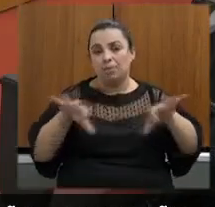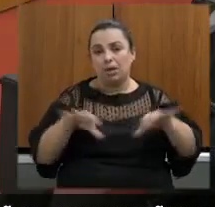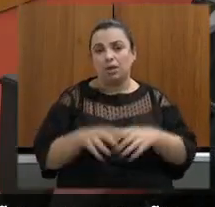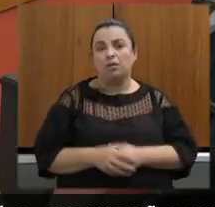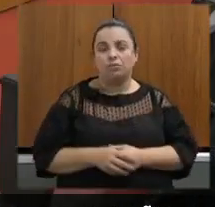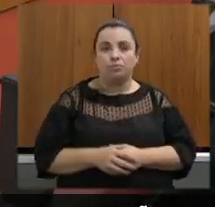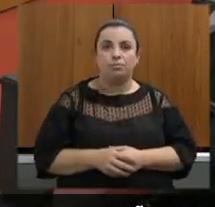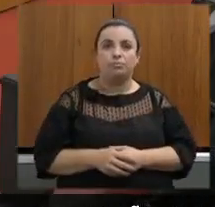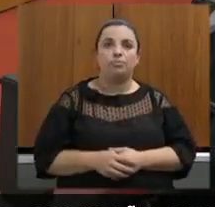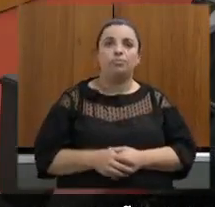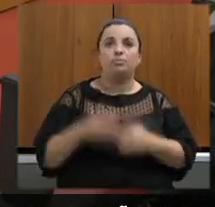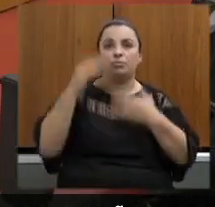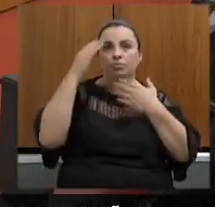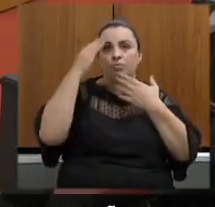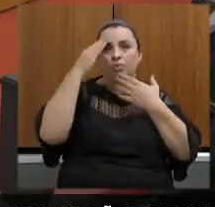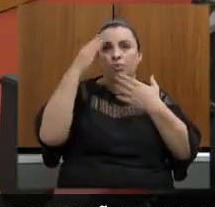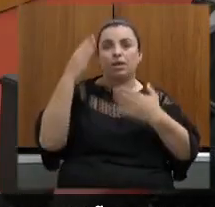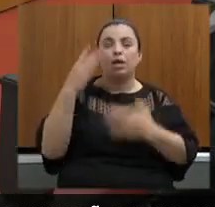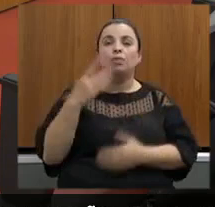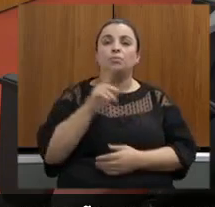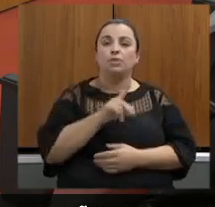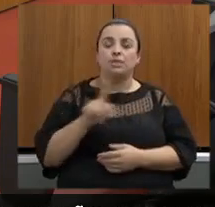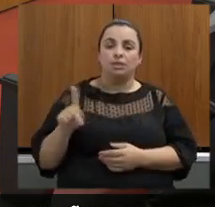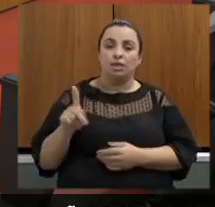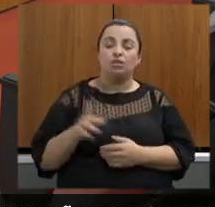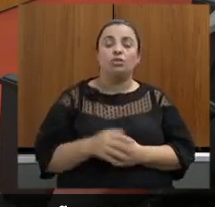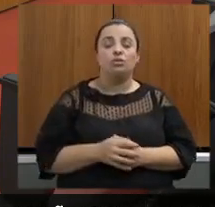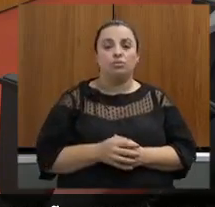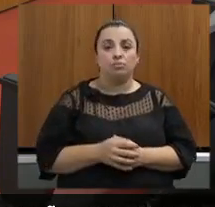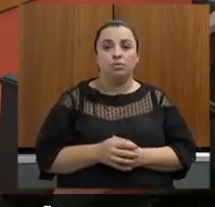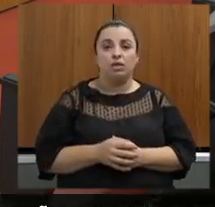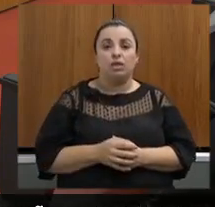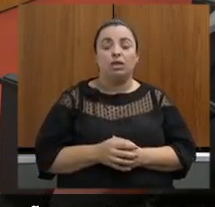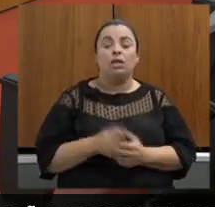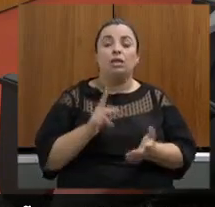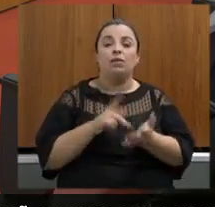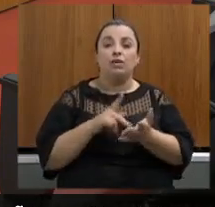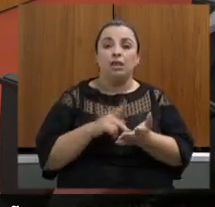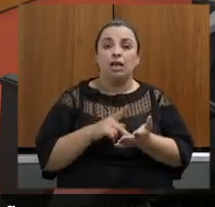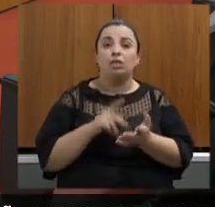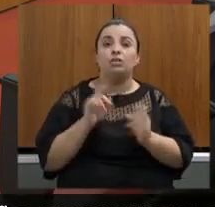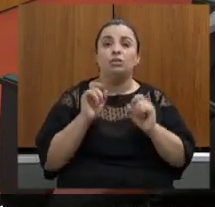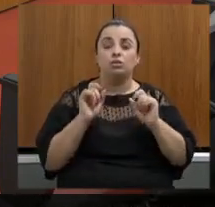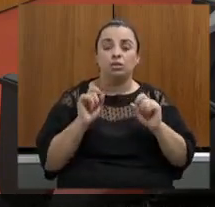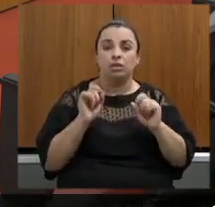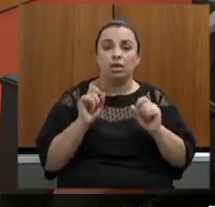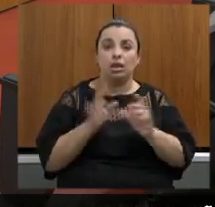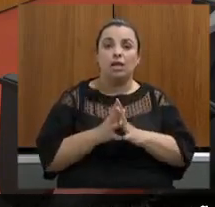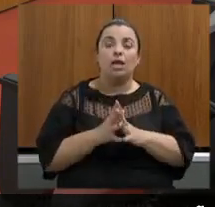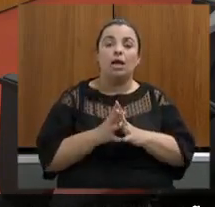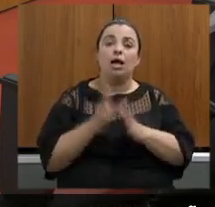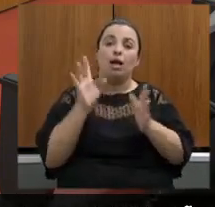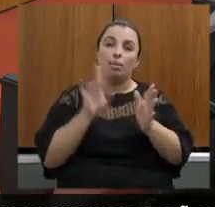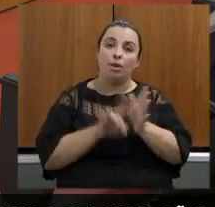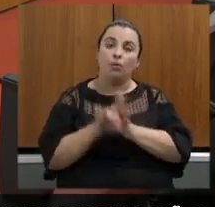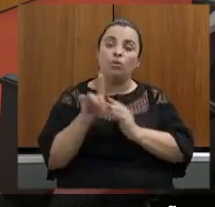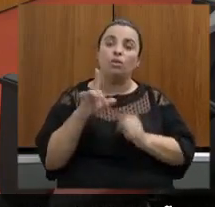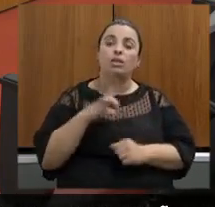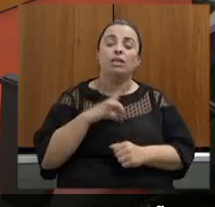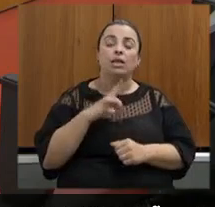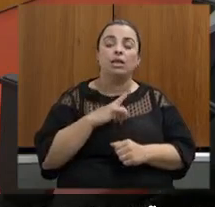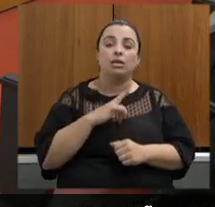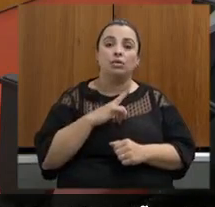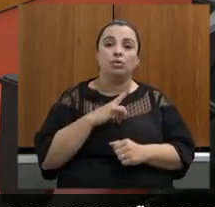palavra Obrigado Presidente na verdade é a pergunta Tá lá Peraí também um